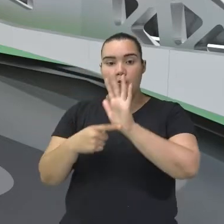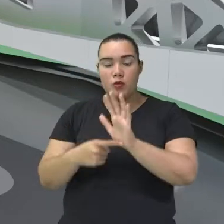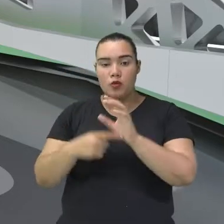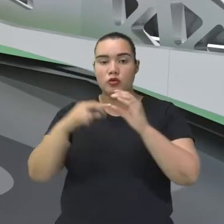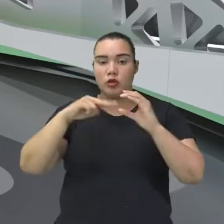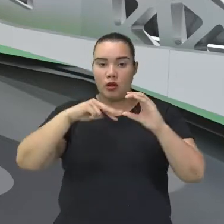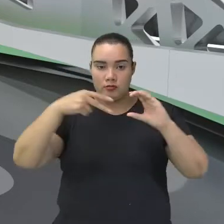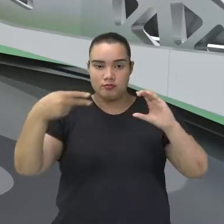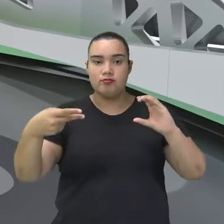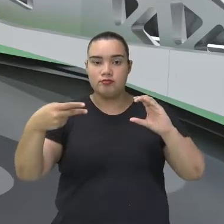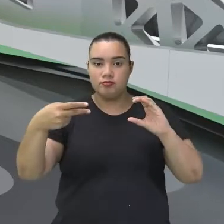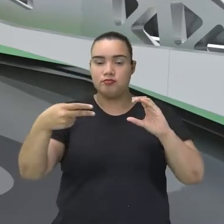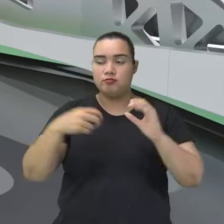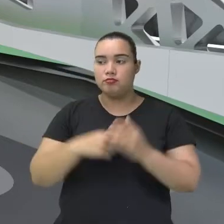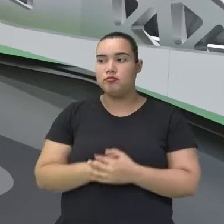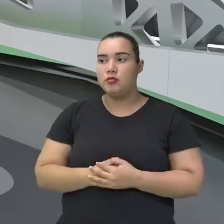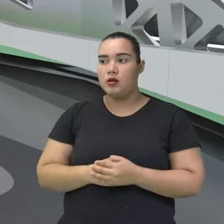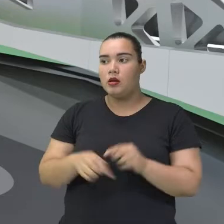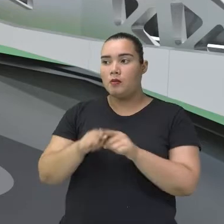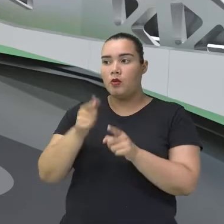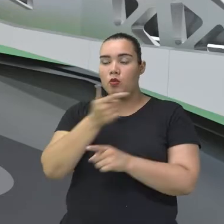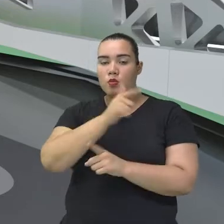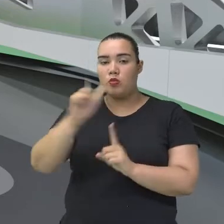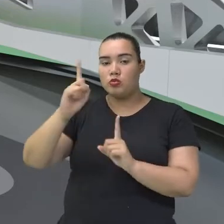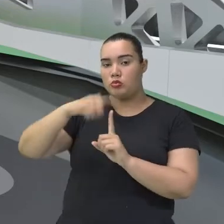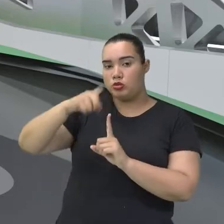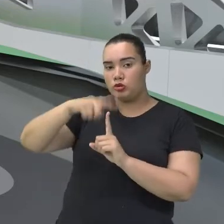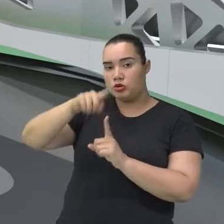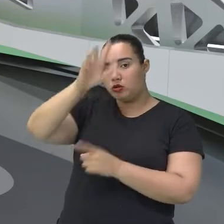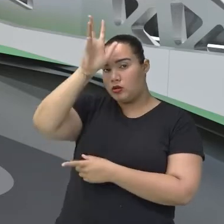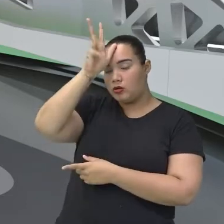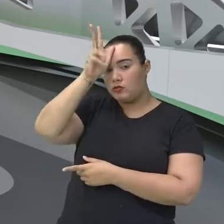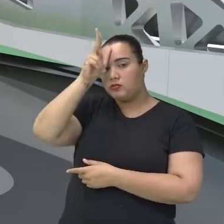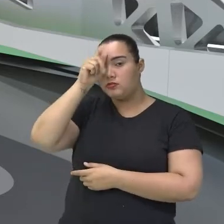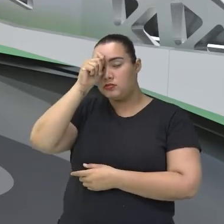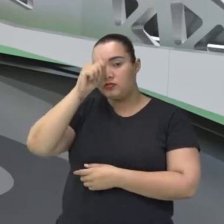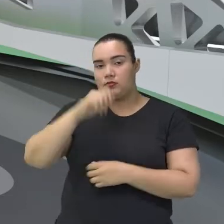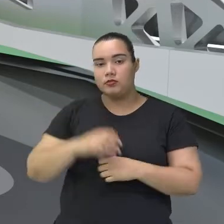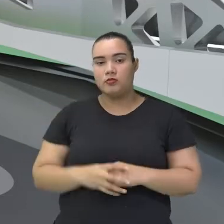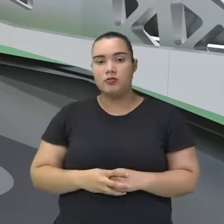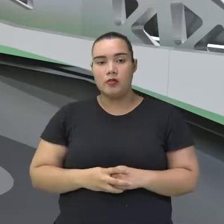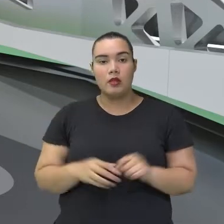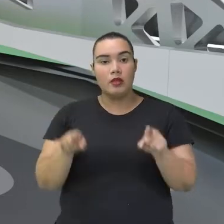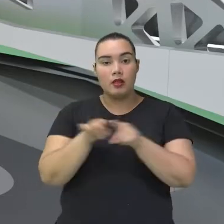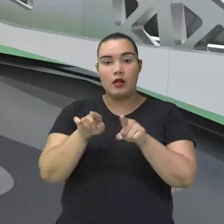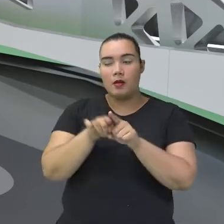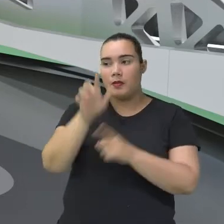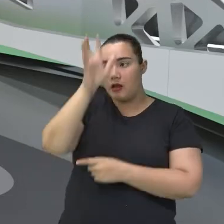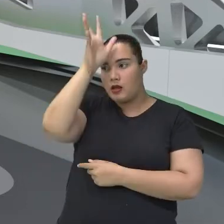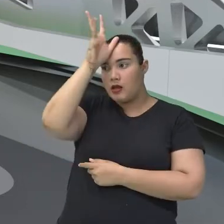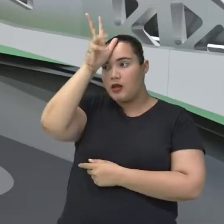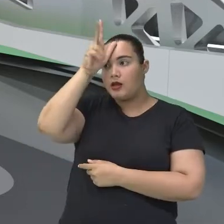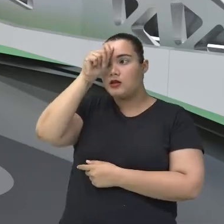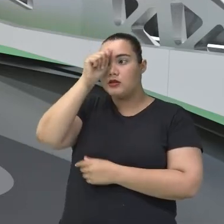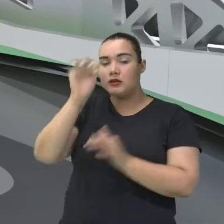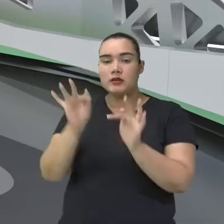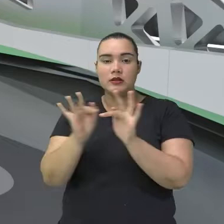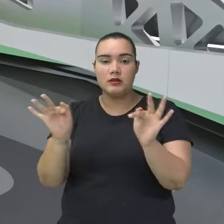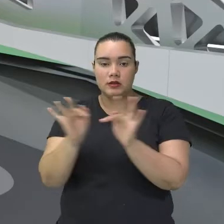vocês. Crista ervilha. E a última crista, a crista simples. Reparem que ela